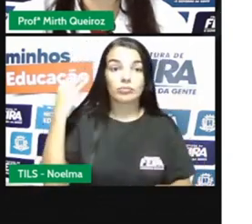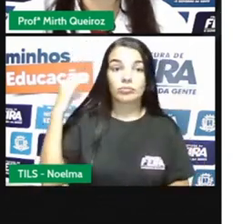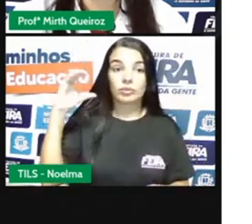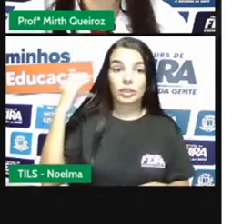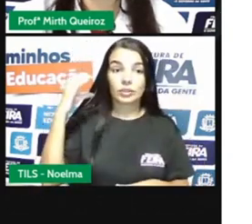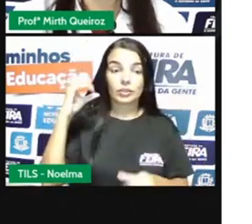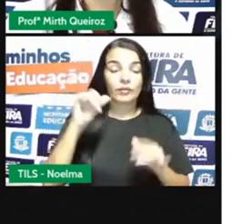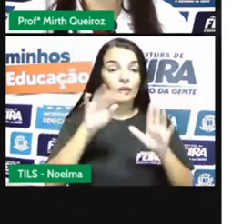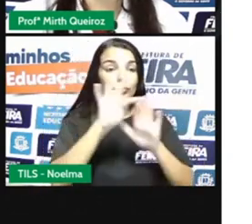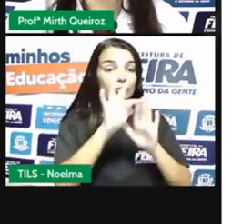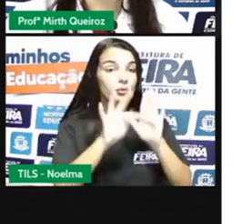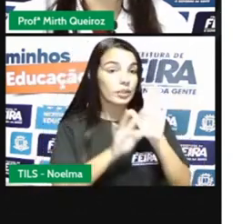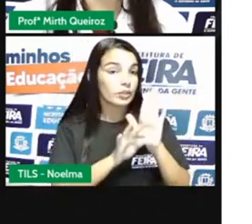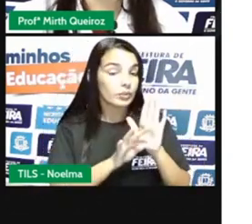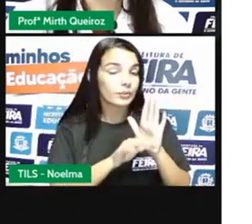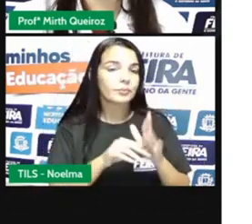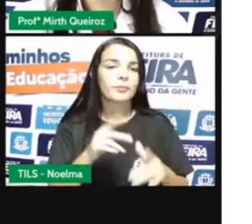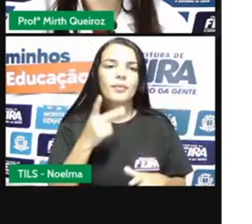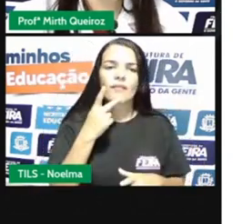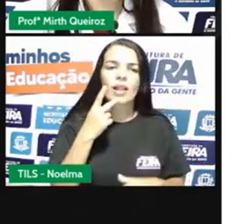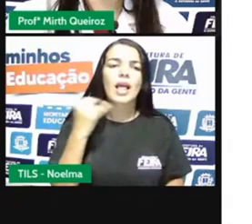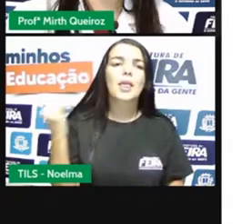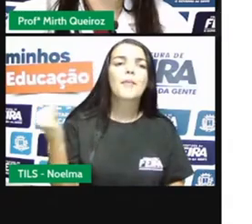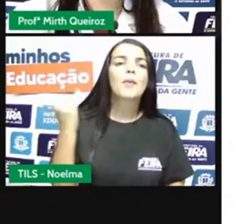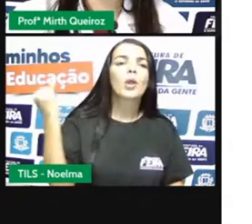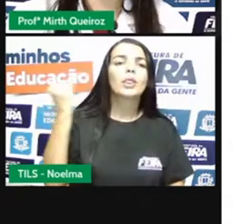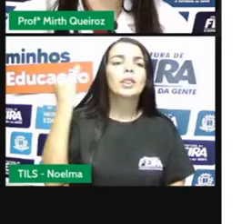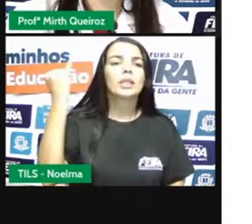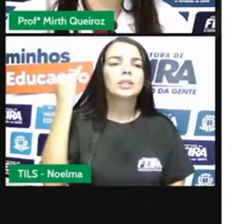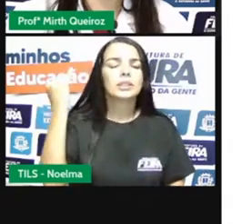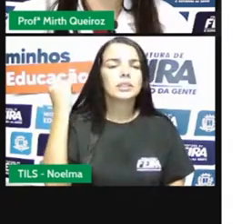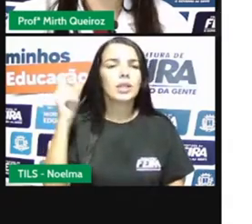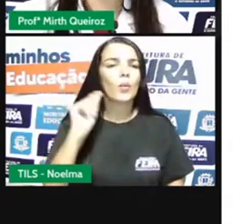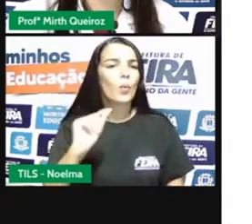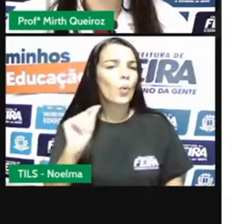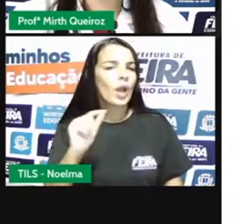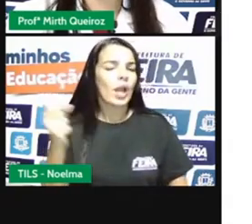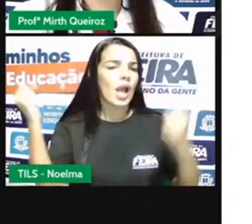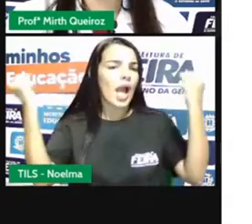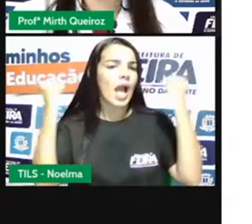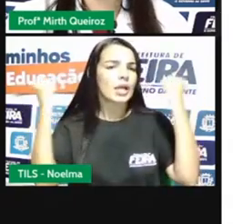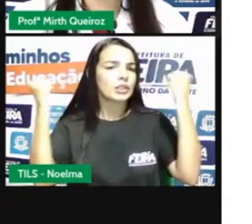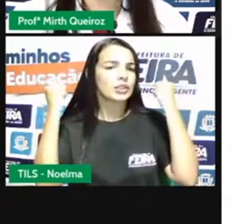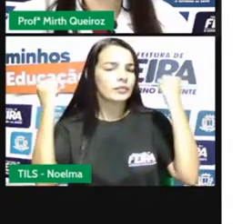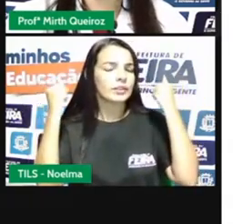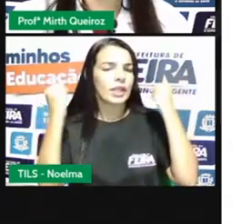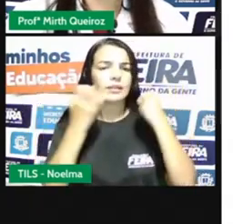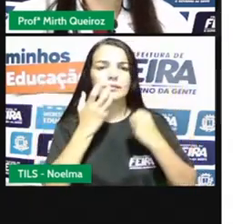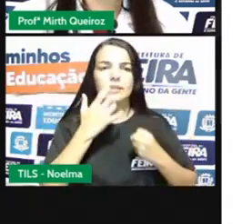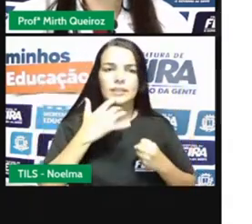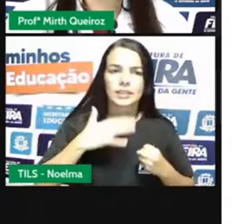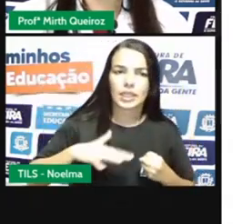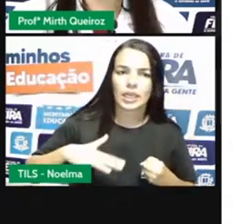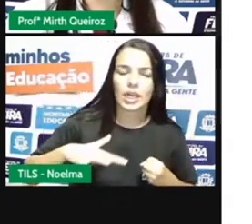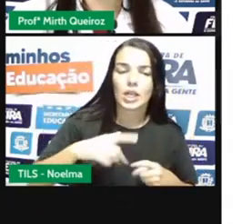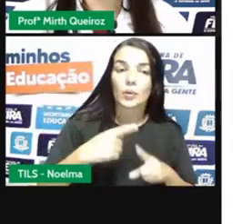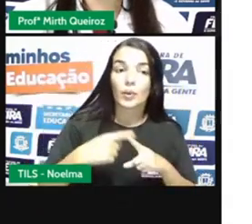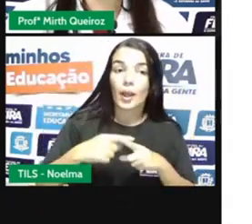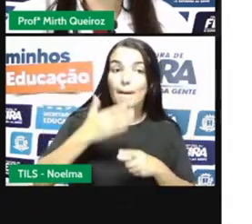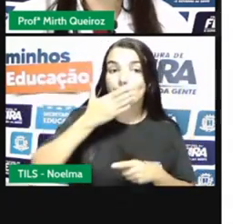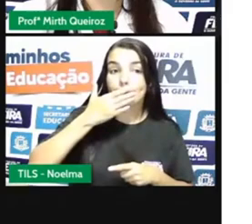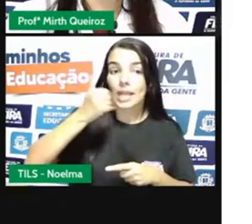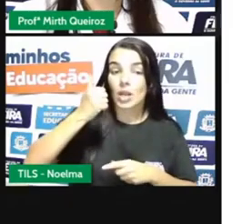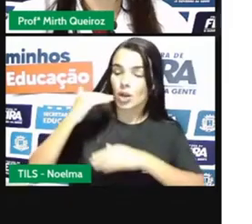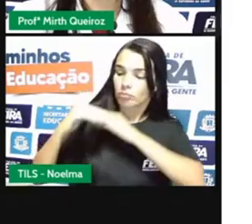sobre a importância da atividade física para essas crianças, onde aí vai melhorar o desenvolvimento